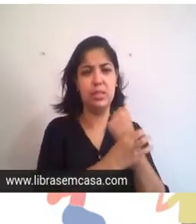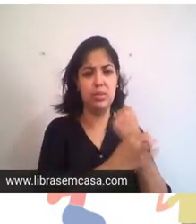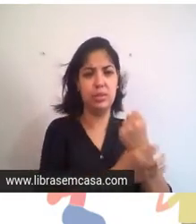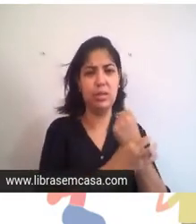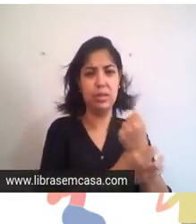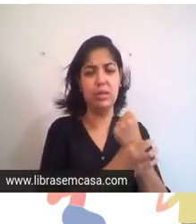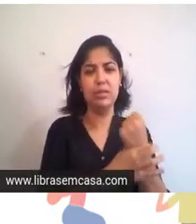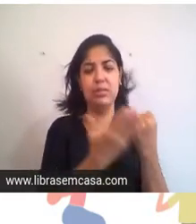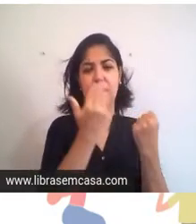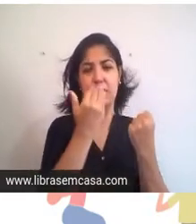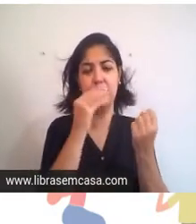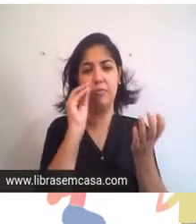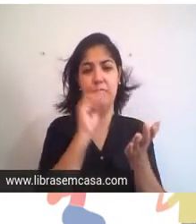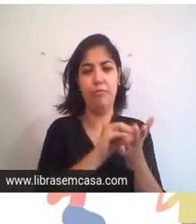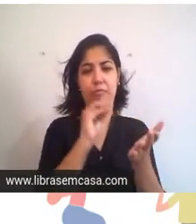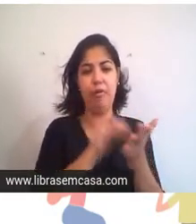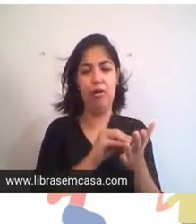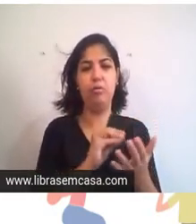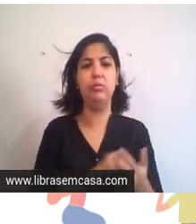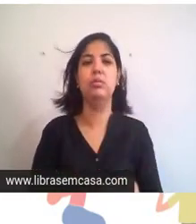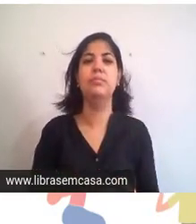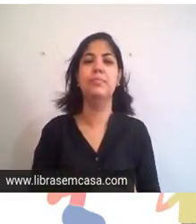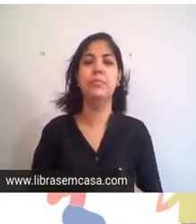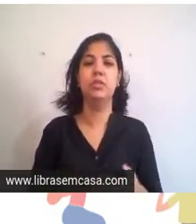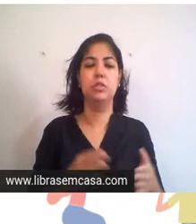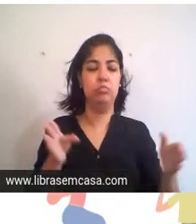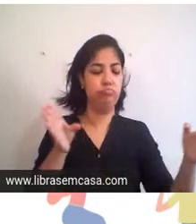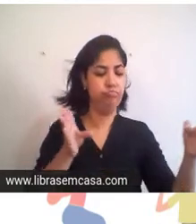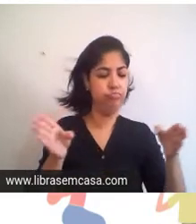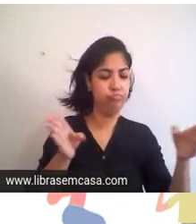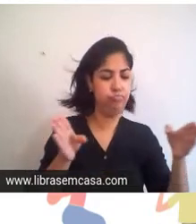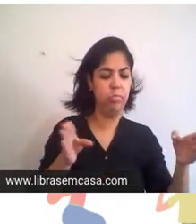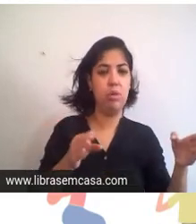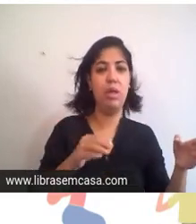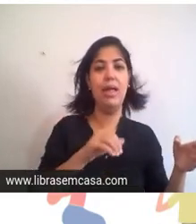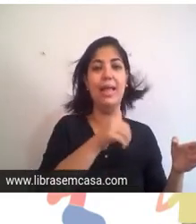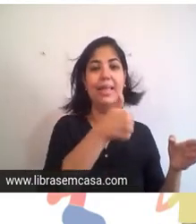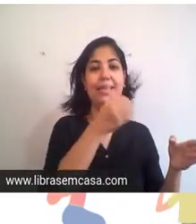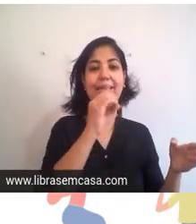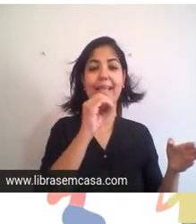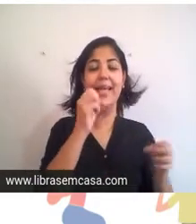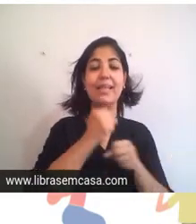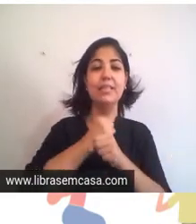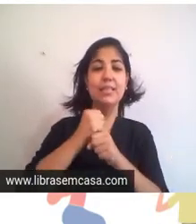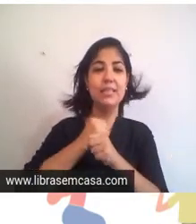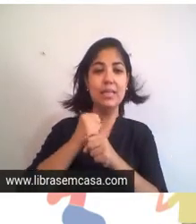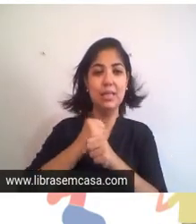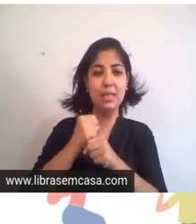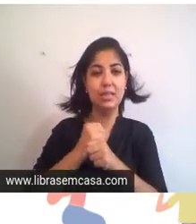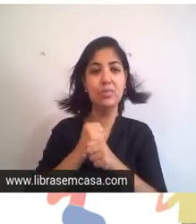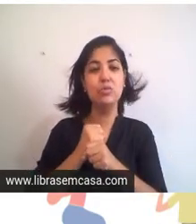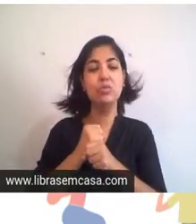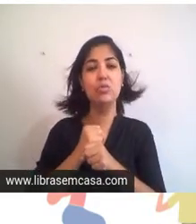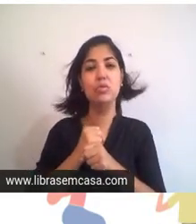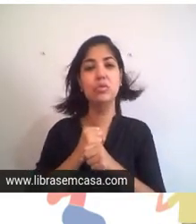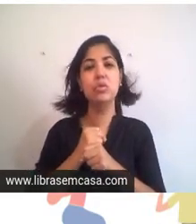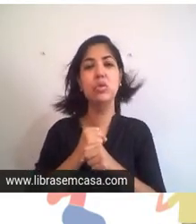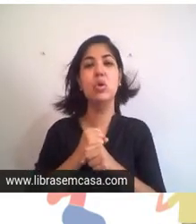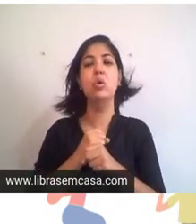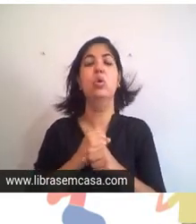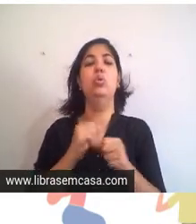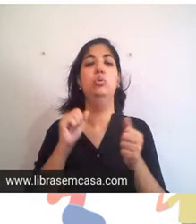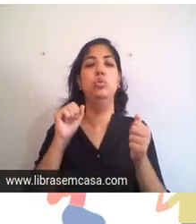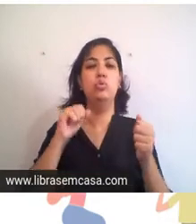Então, foram necessários 10 anos, entre 2003 e 2013, para que um conjunto de políticas que,